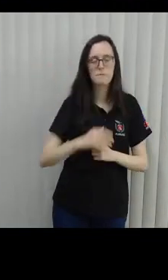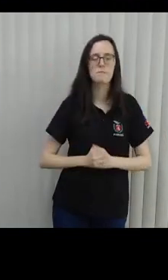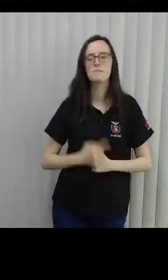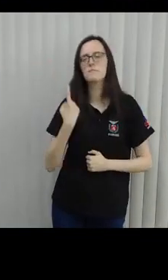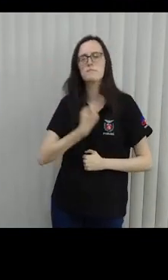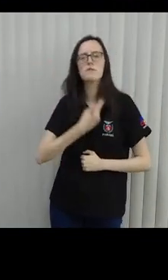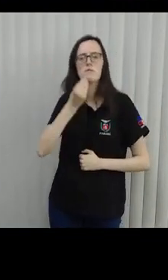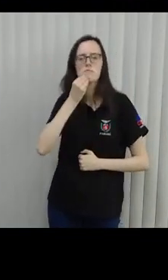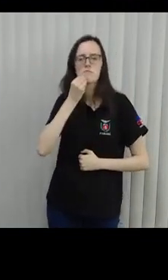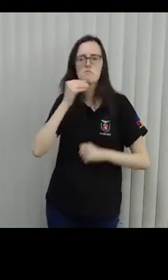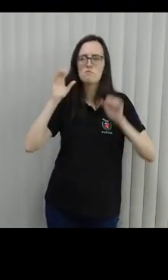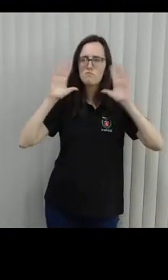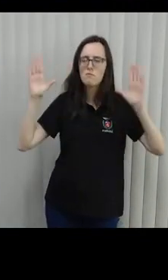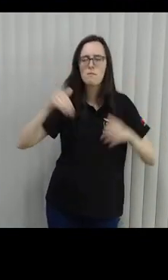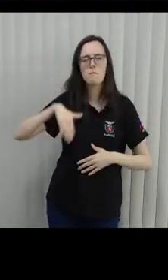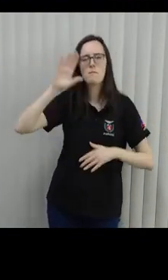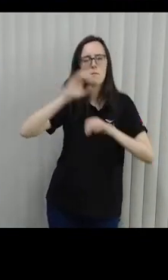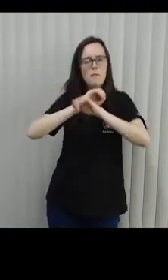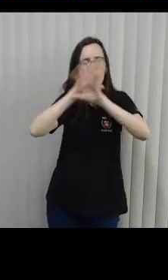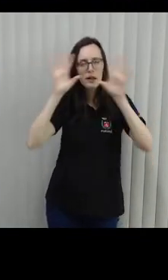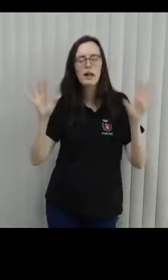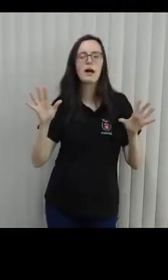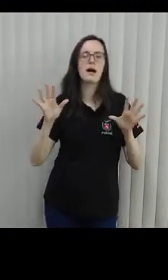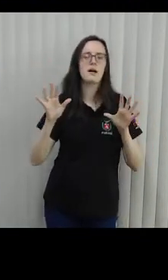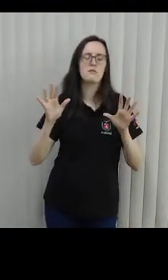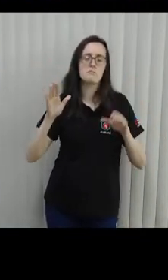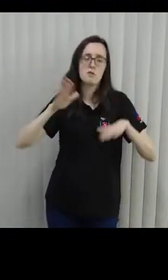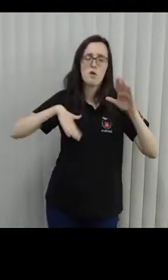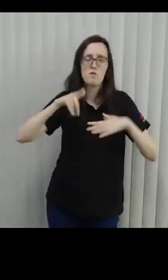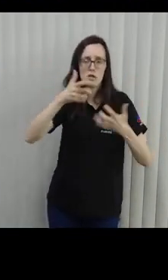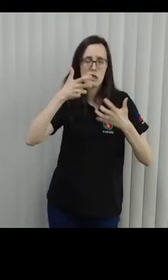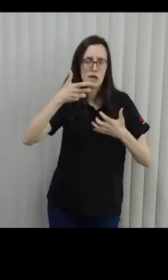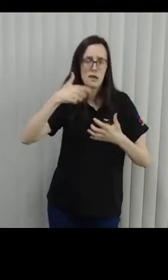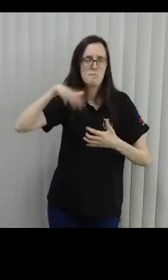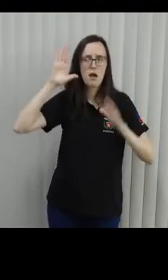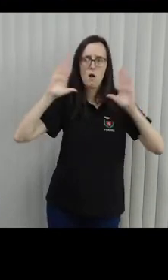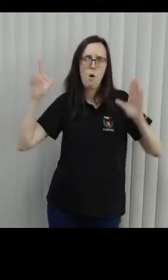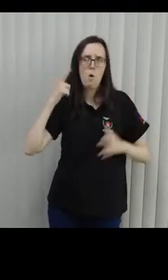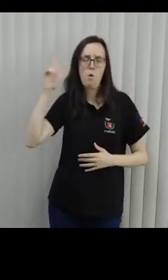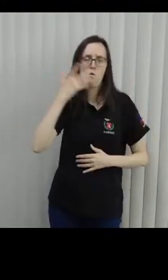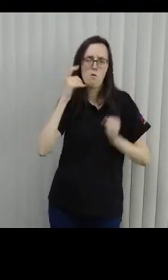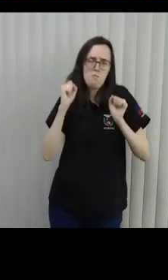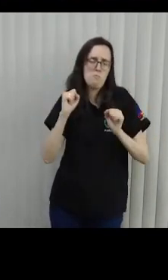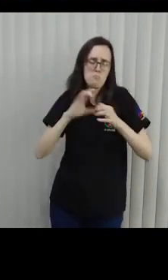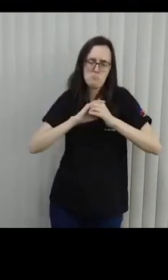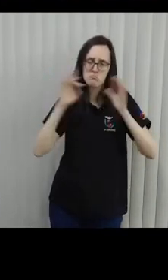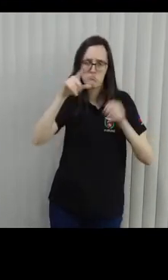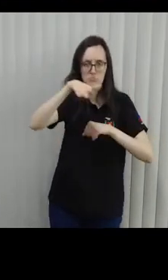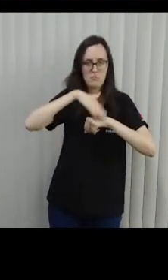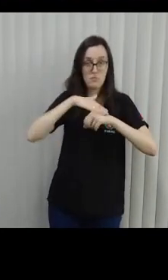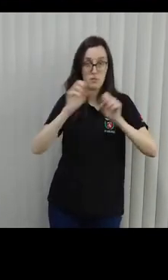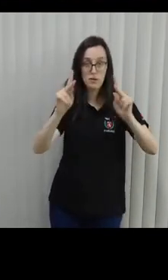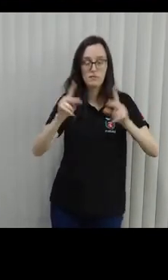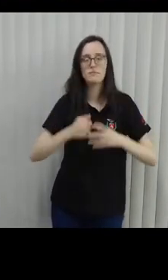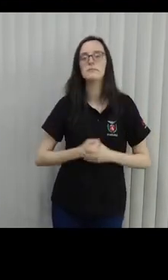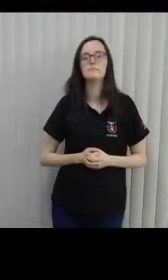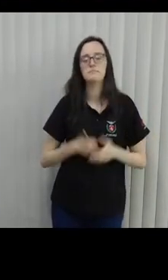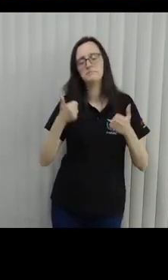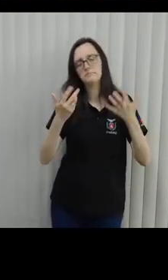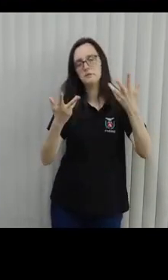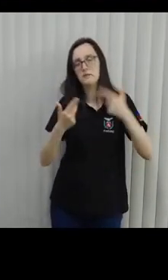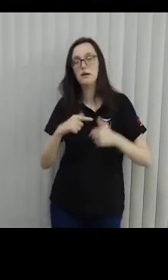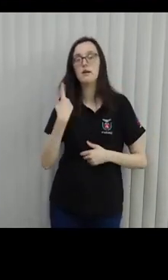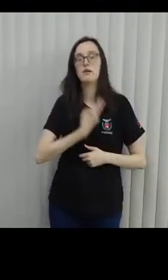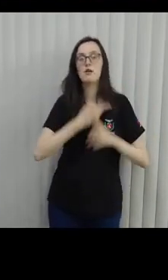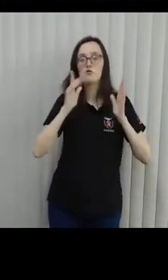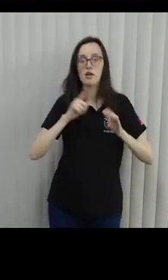podia deixar um tom um pouquinho mais claro, alguma coisa assim. Se você quiser deixar um outro fundo também para sua aplicação, você pode, beleza? Maravilha. A gente já tem